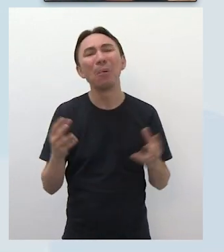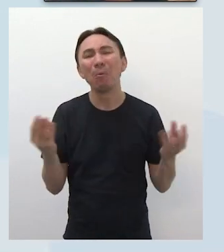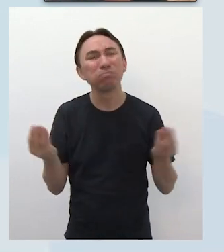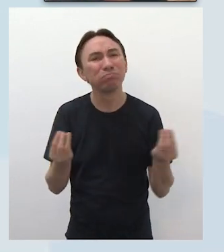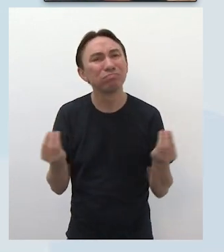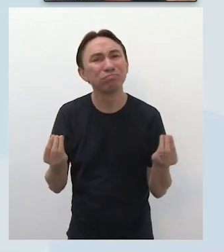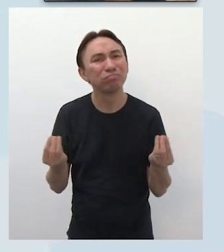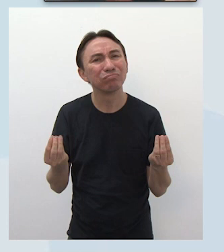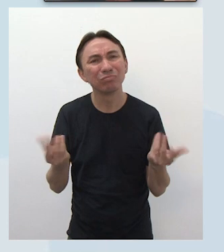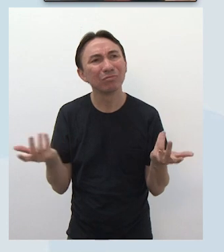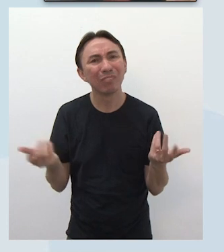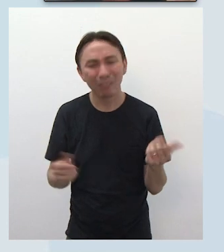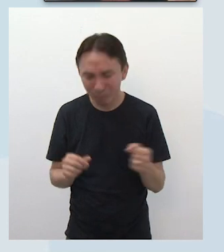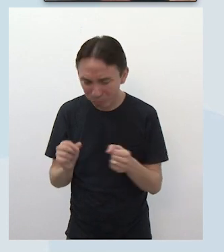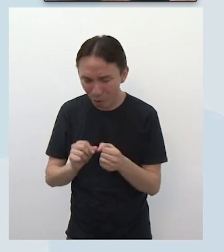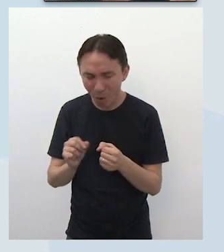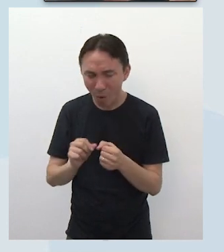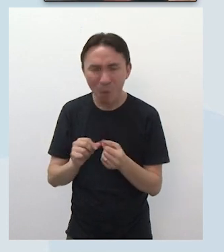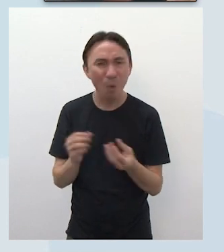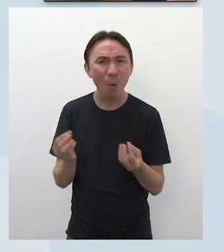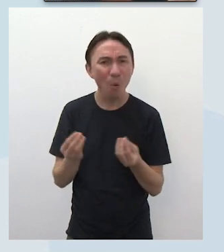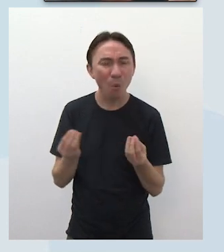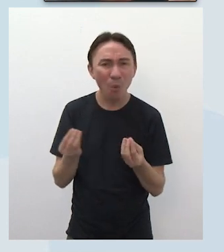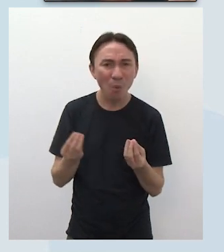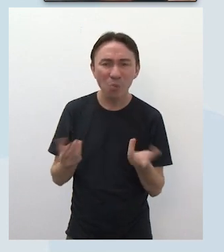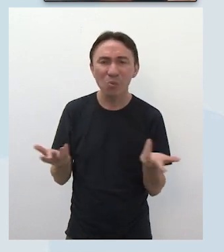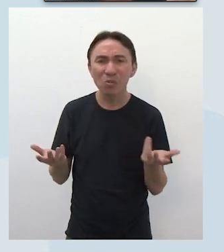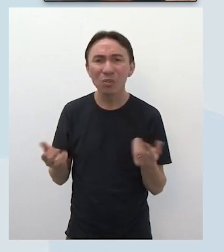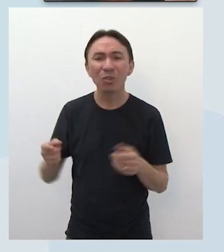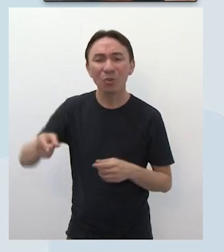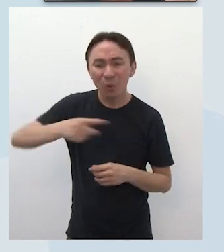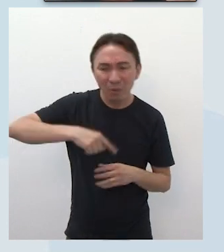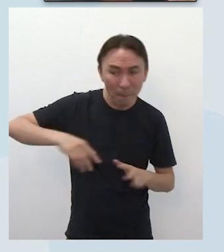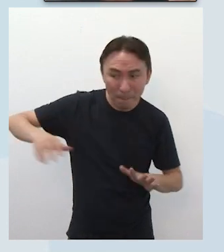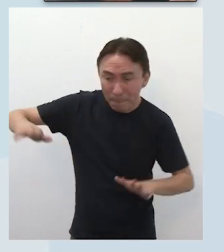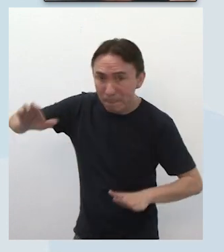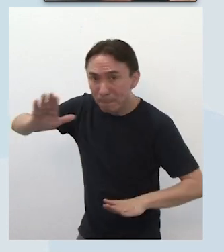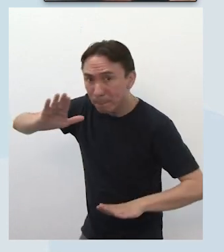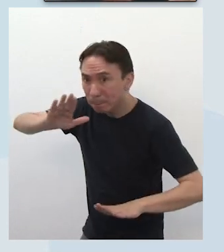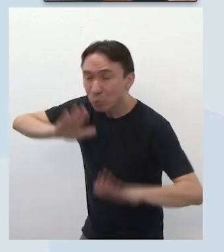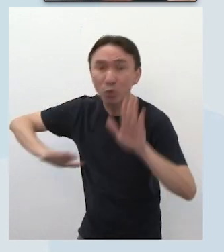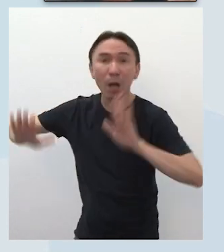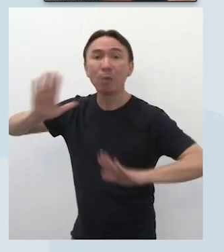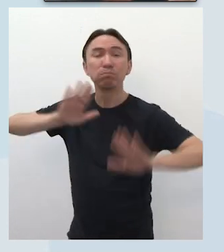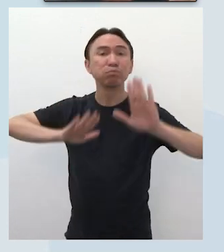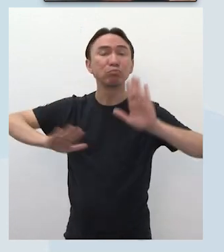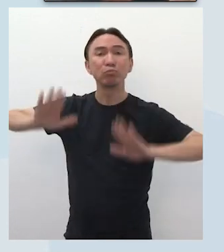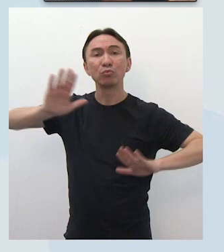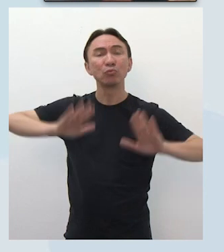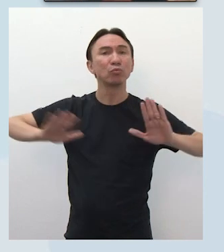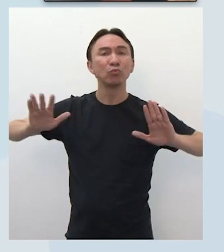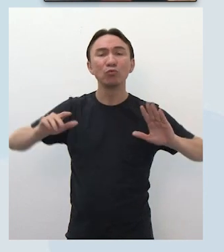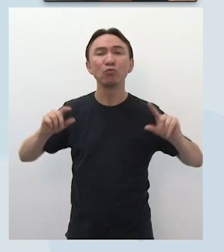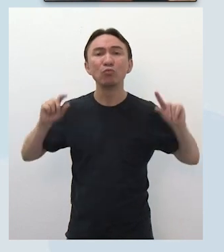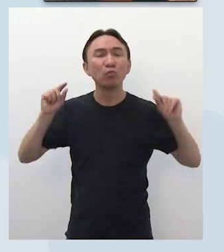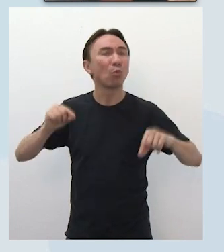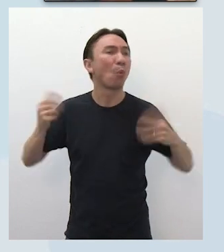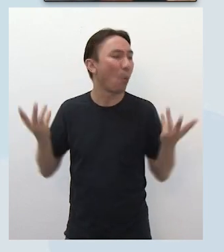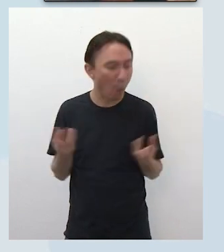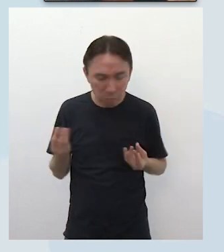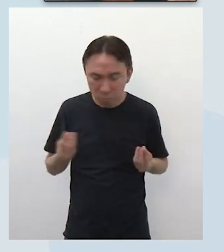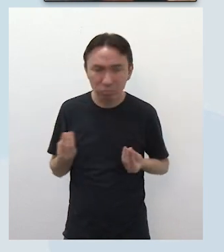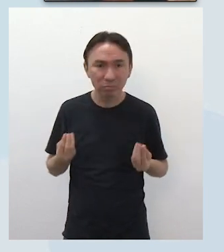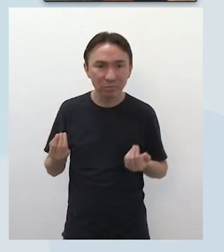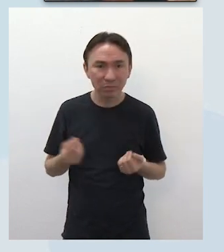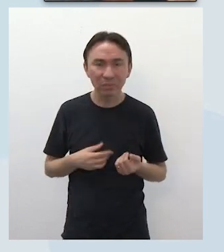então? Quais são os cuidados que nós temos que ter para, de fato, emitir